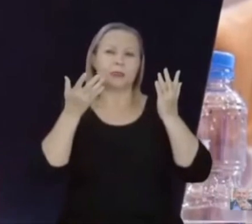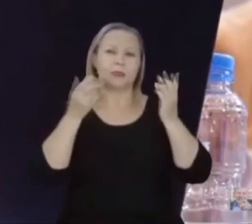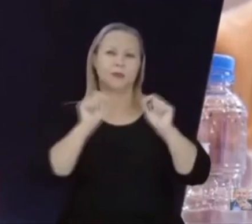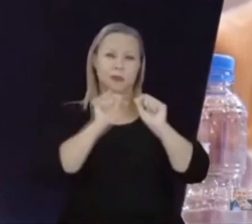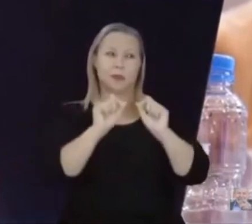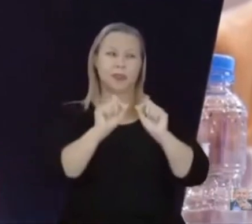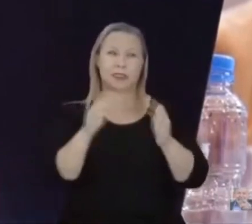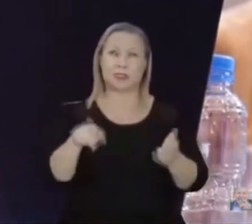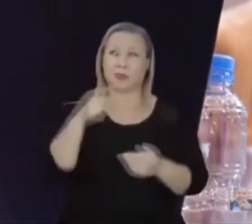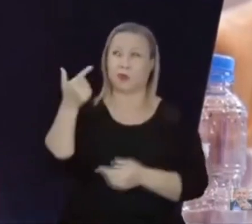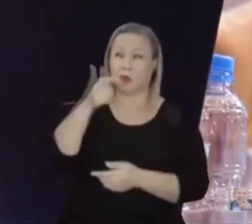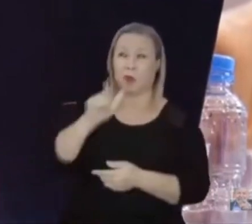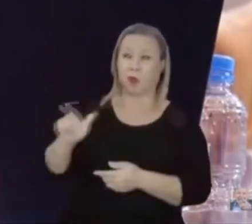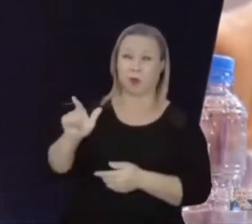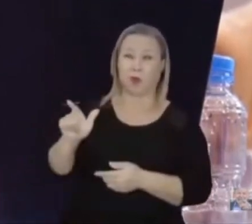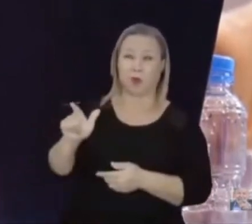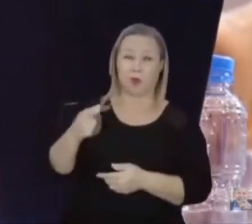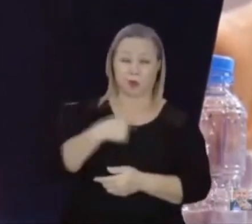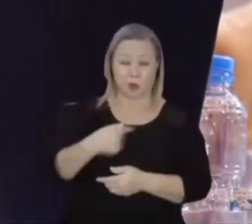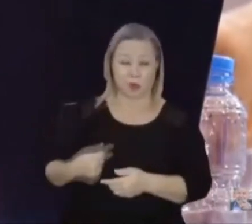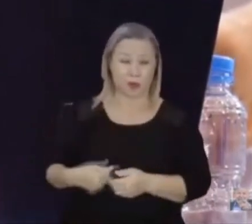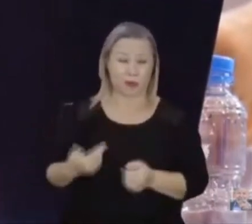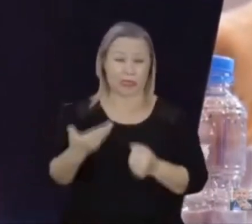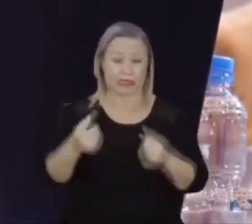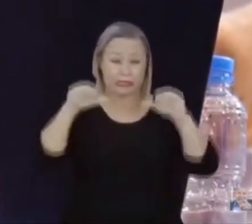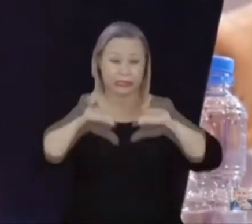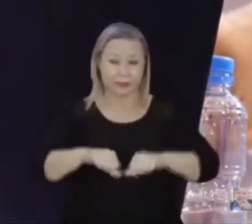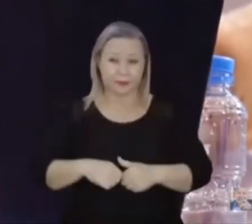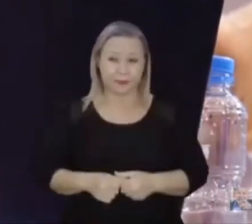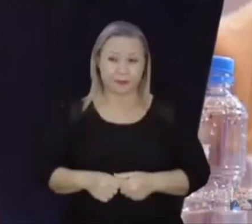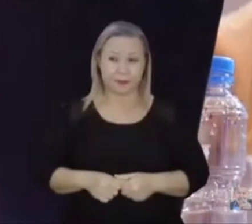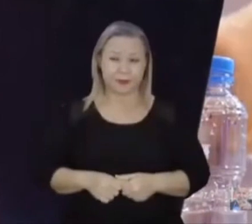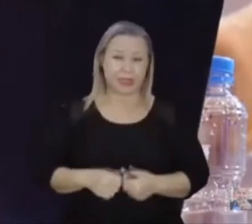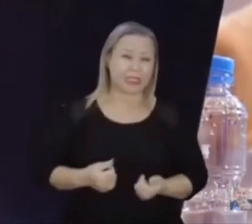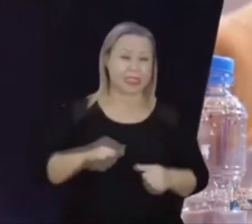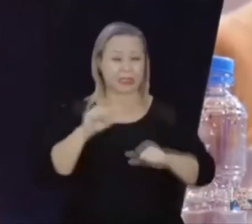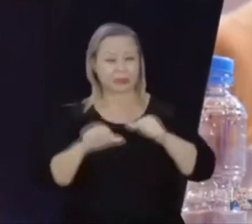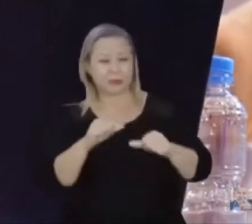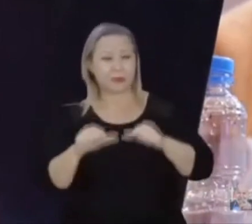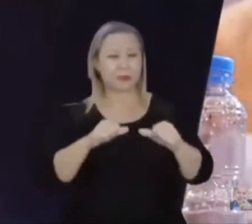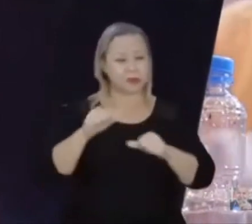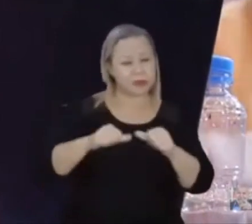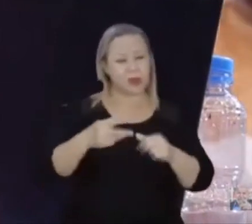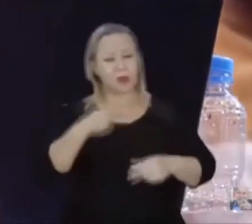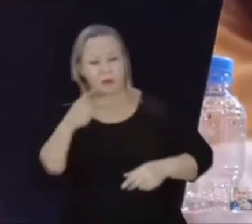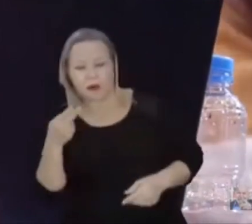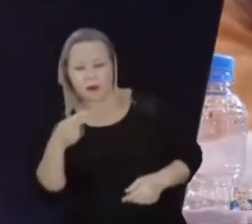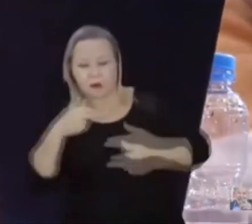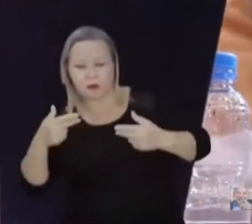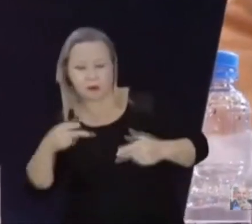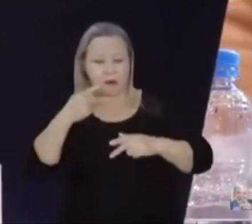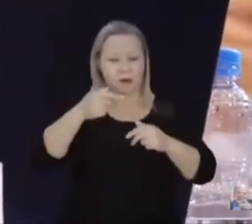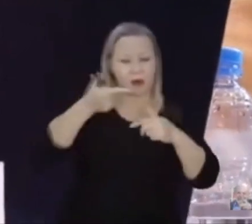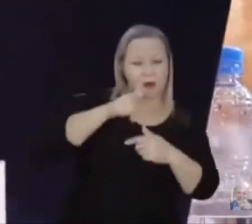Eu queria saber o que te leva a mudar de convicção, né? O que te leva a mudar esse comportamento, de numa hora ter